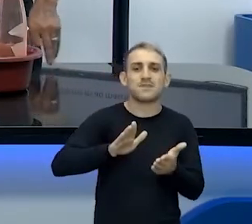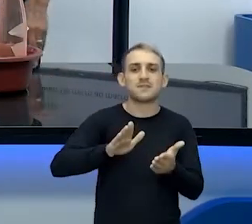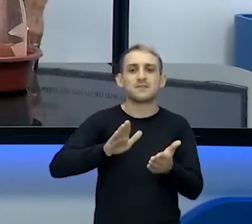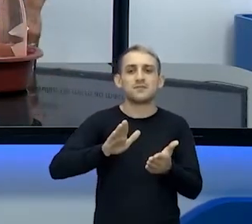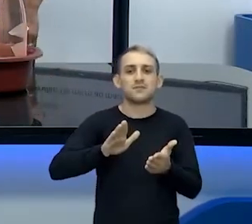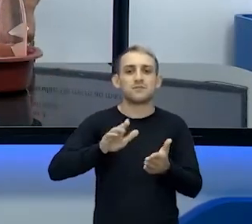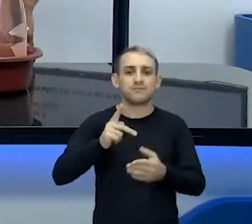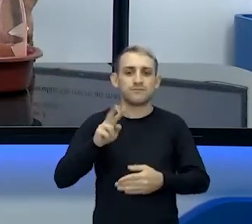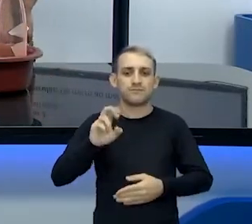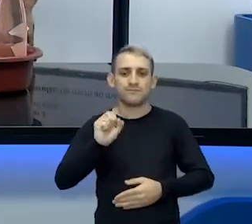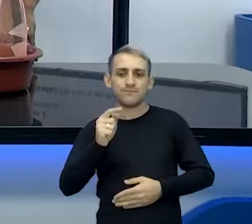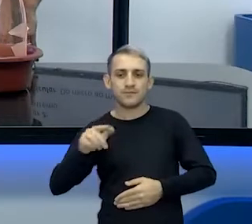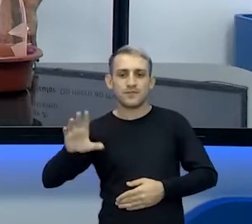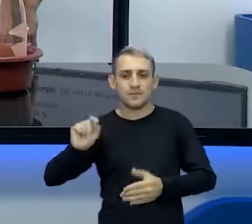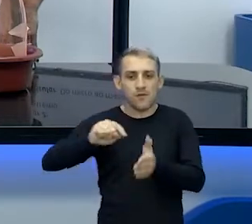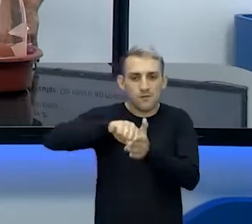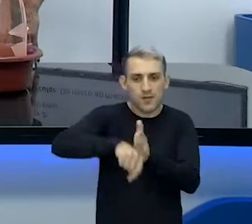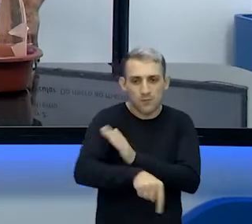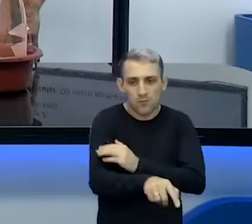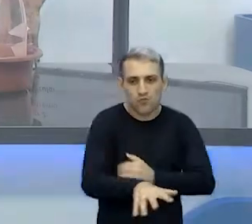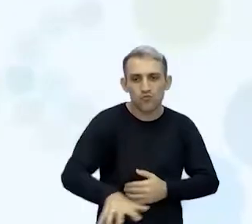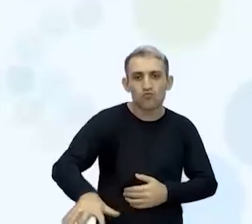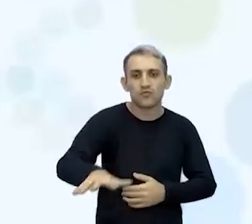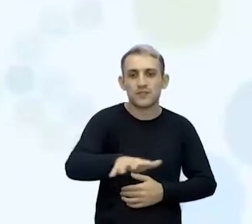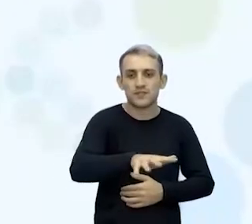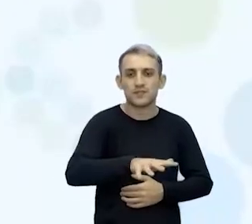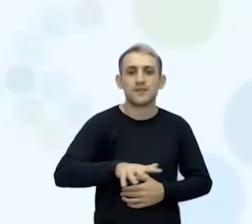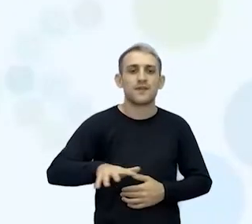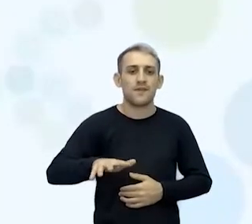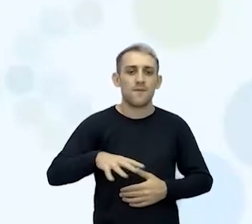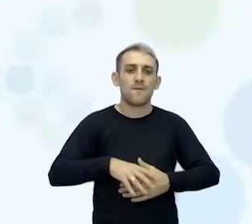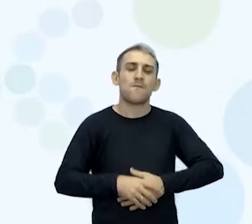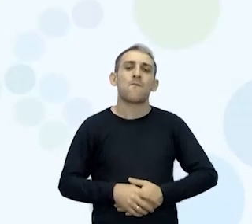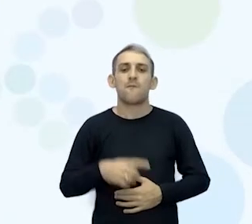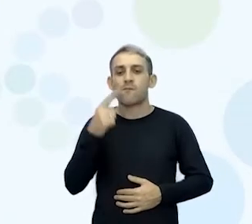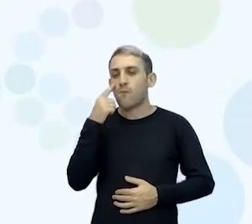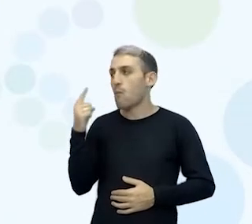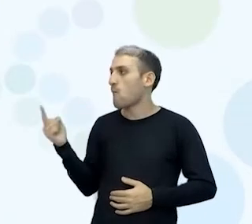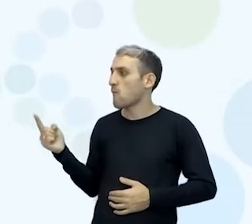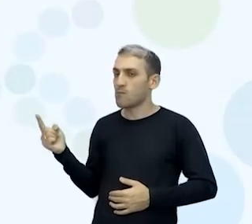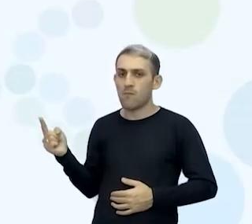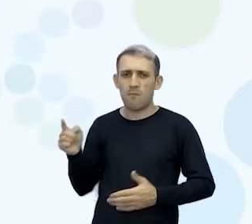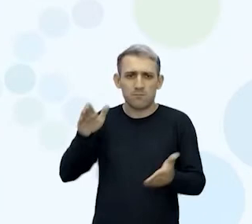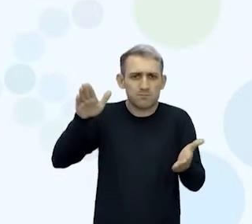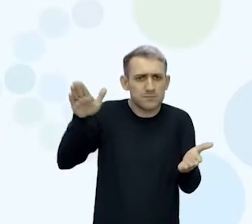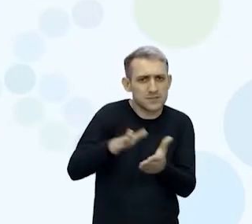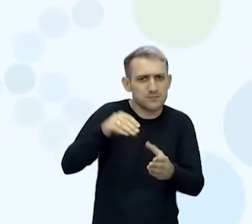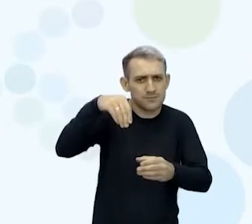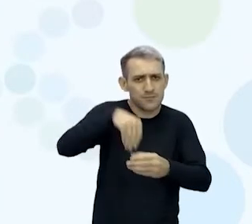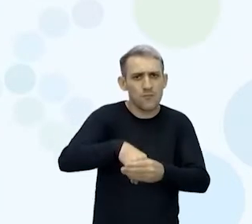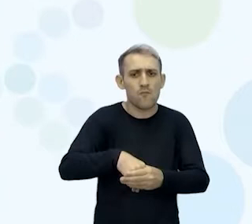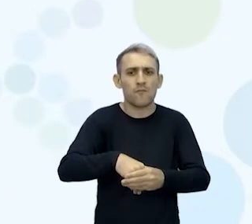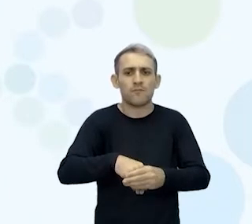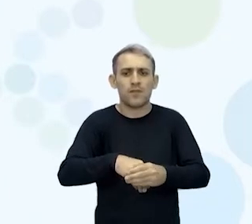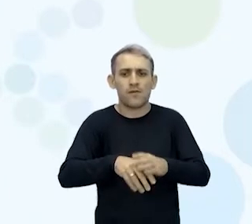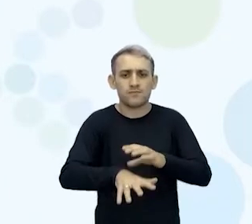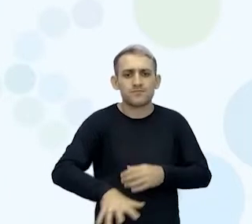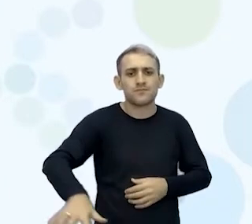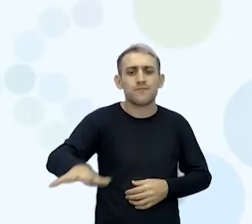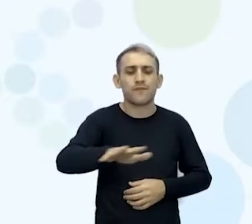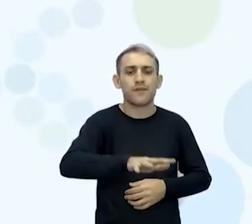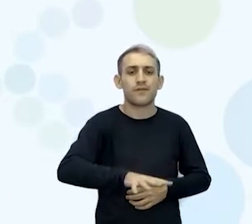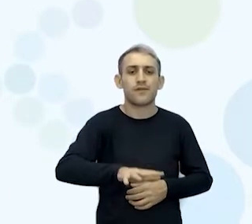Isso! Nas profundezas. Nossa, então, tô com medo disso aí. Opa! Então, pressão nas profundezas. Atividade